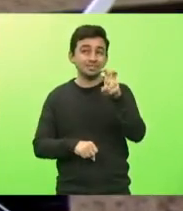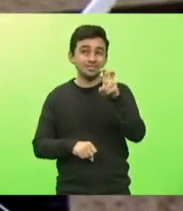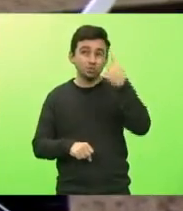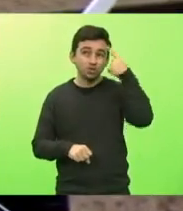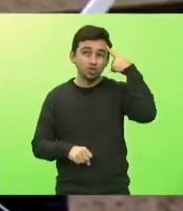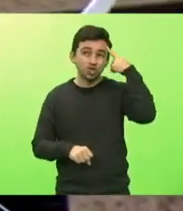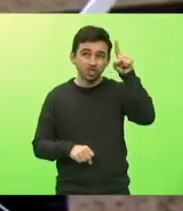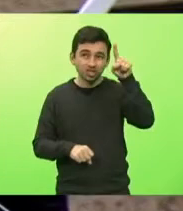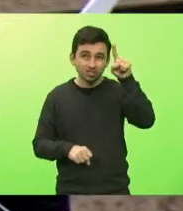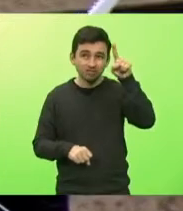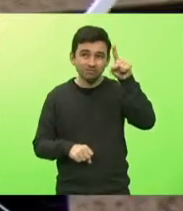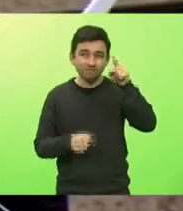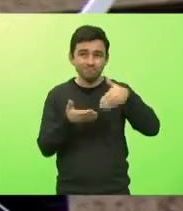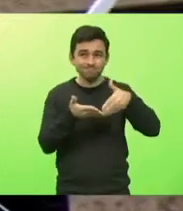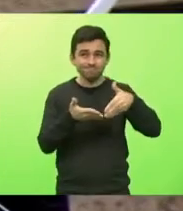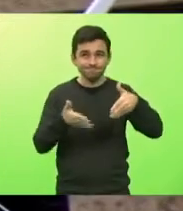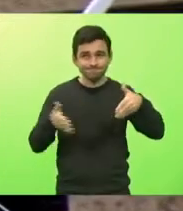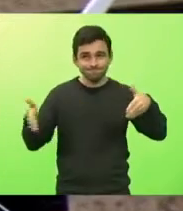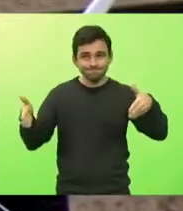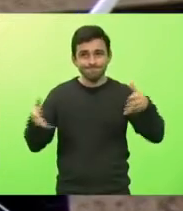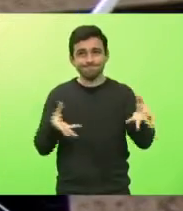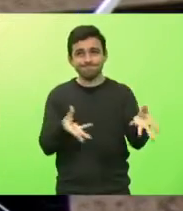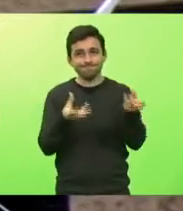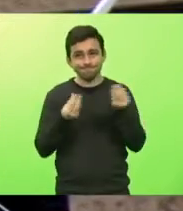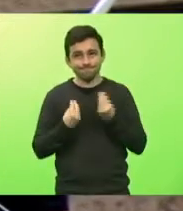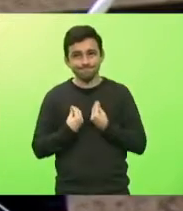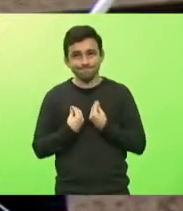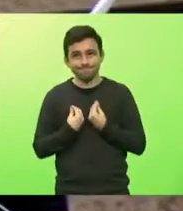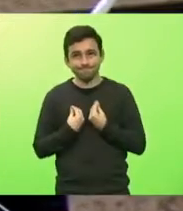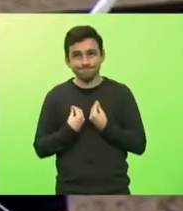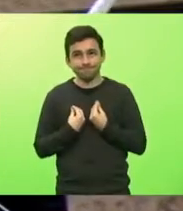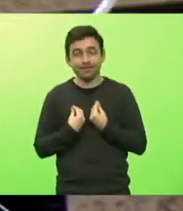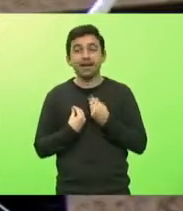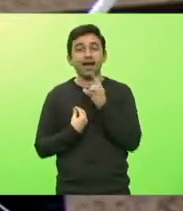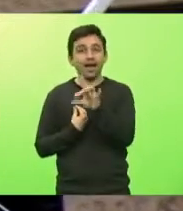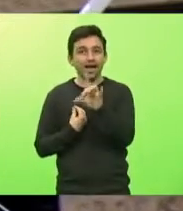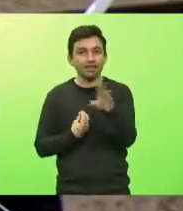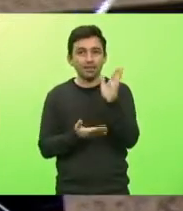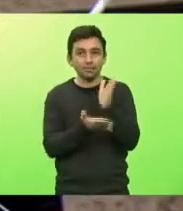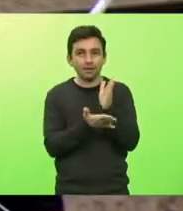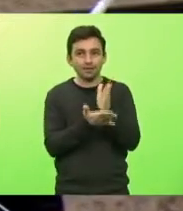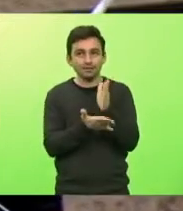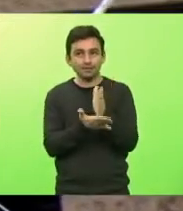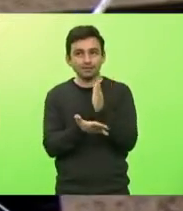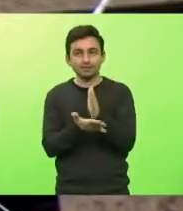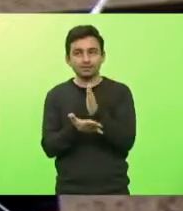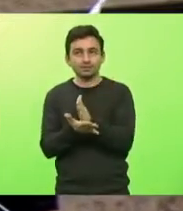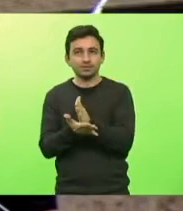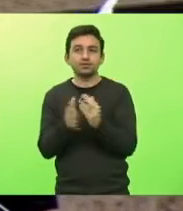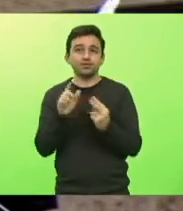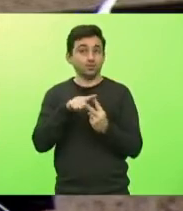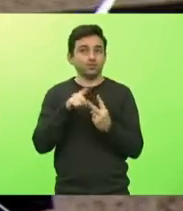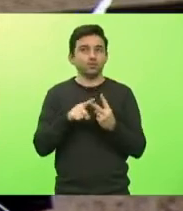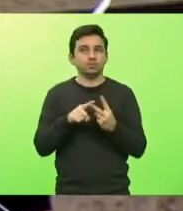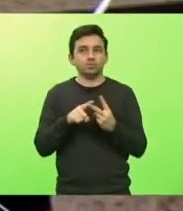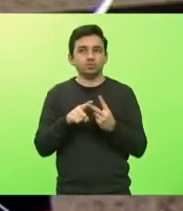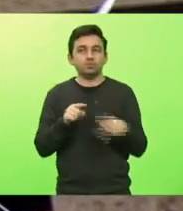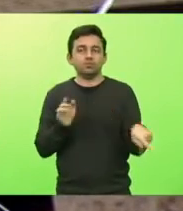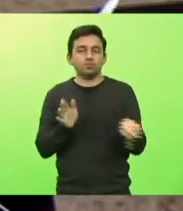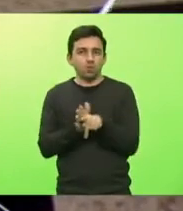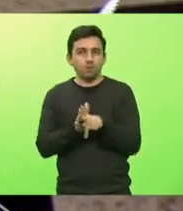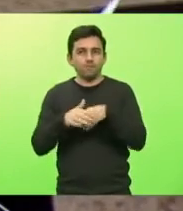5 dias úteis a contar do recebimento de cada parcela, que são aquelas duas parcelas, daqueles dois